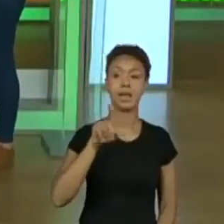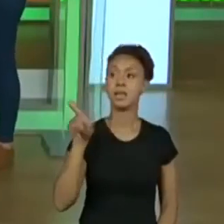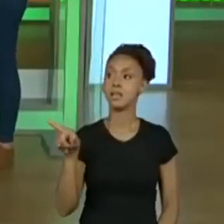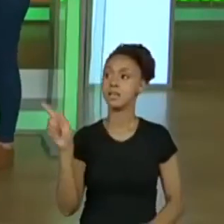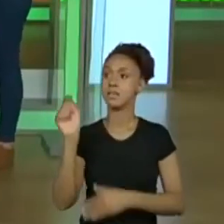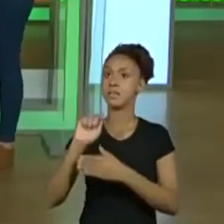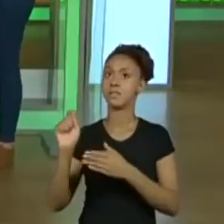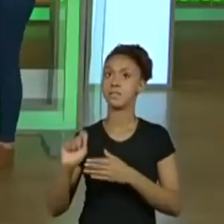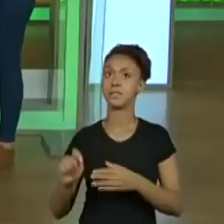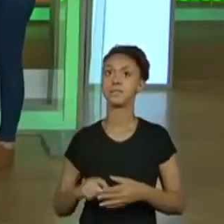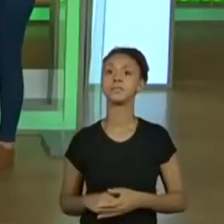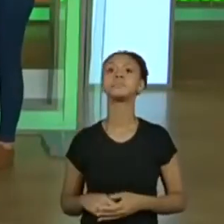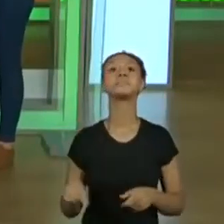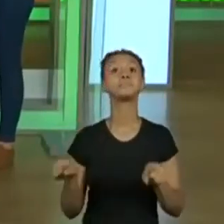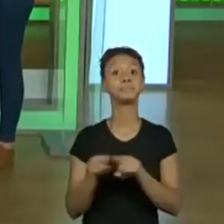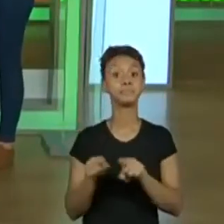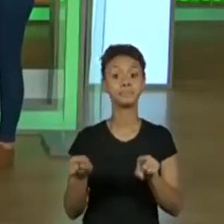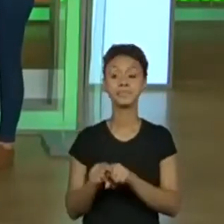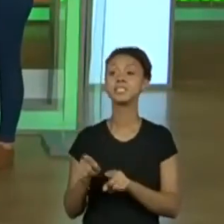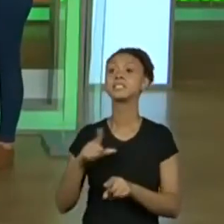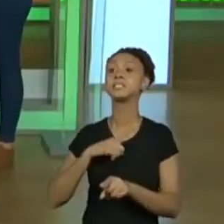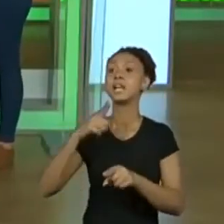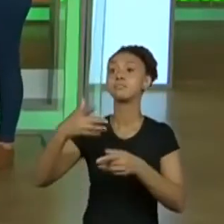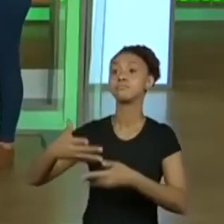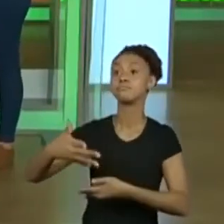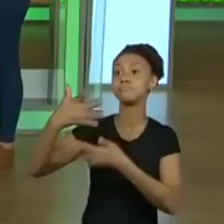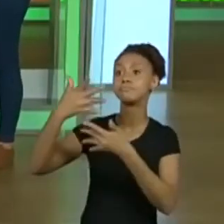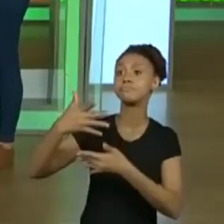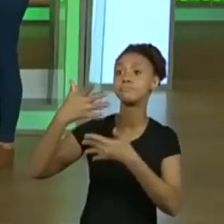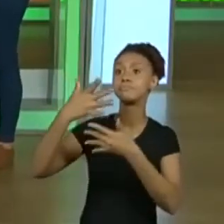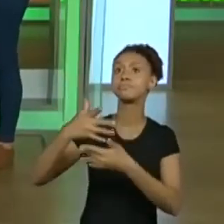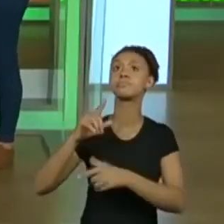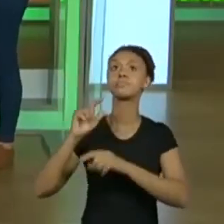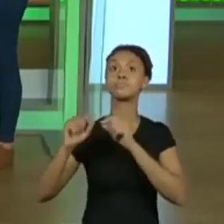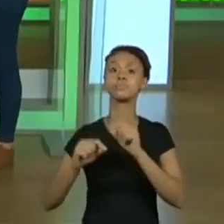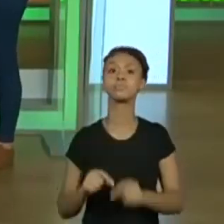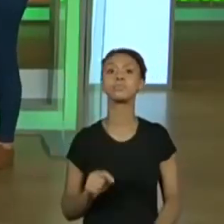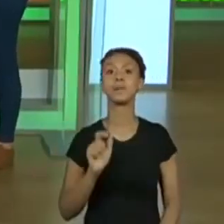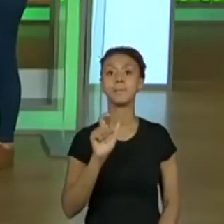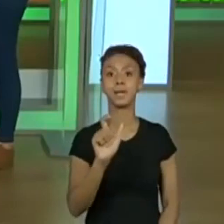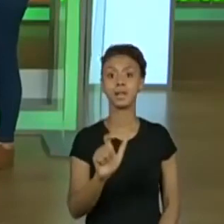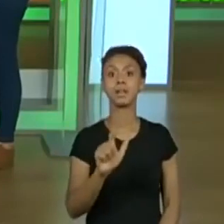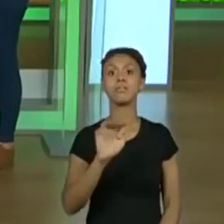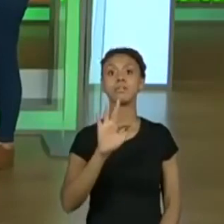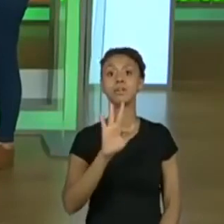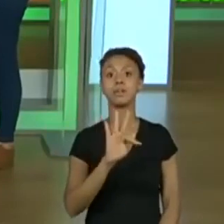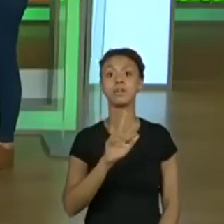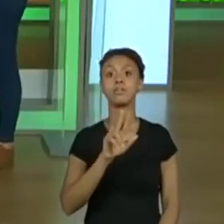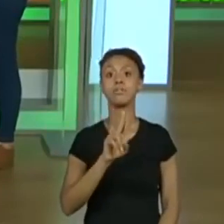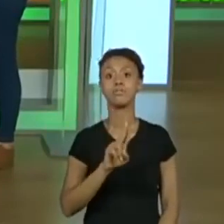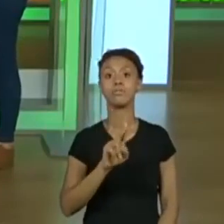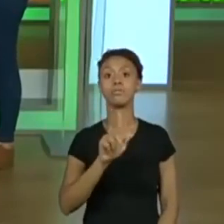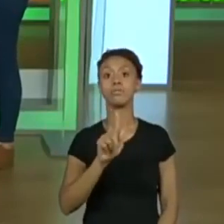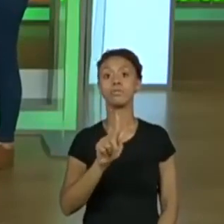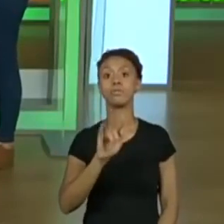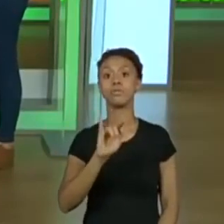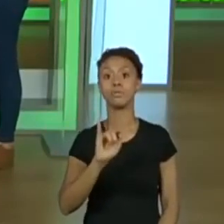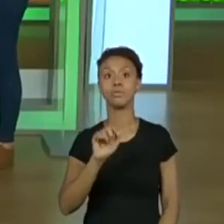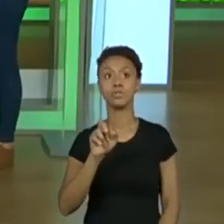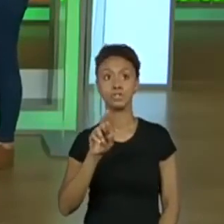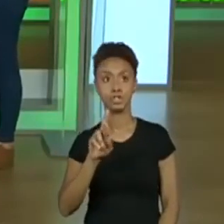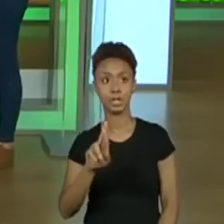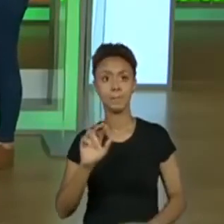certo. A gente está recebendo contribuições, professora, que fugir está no texto destacado e não está na nossa lista. A gente